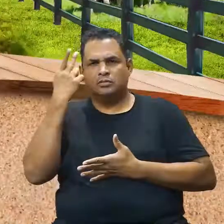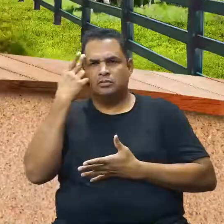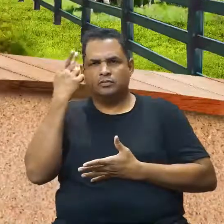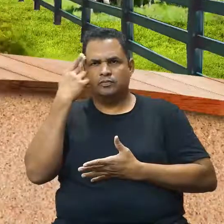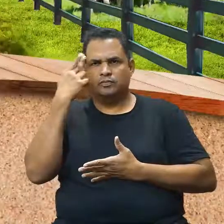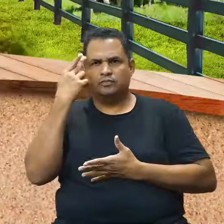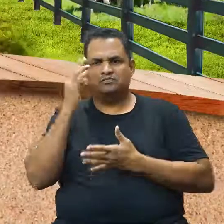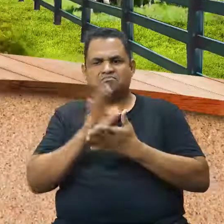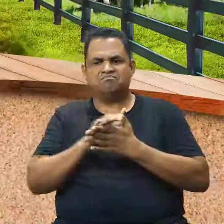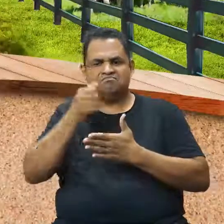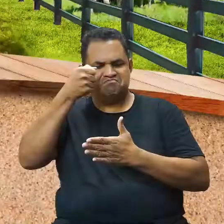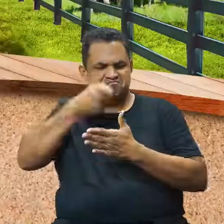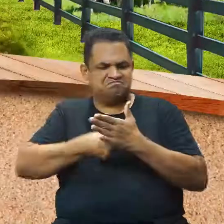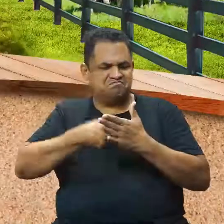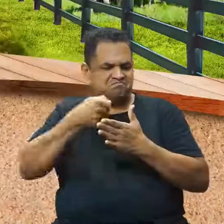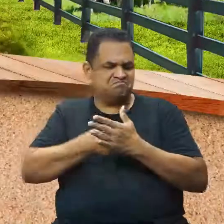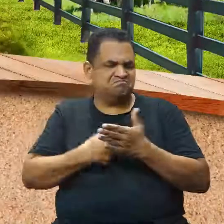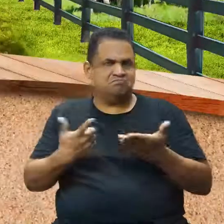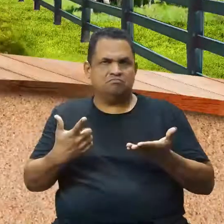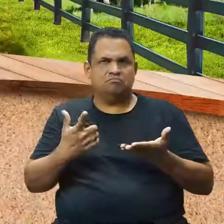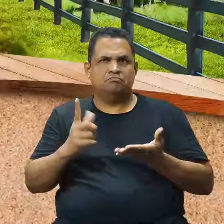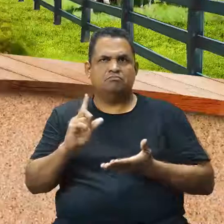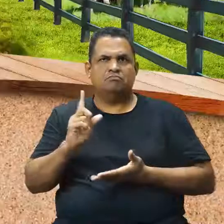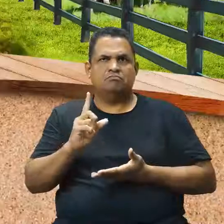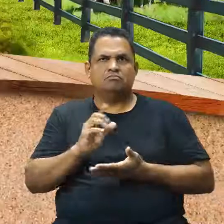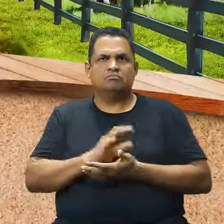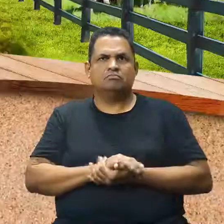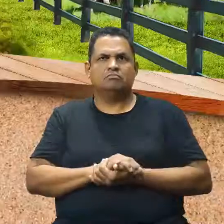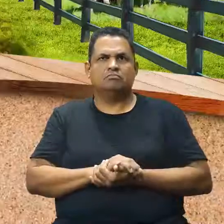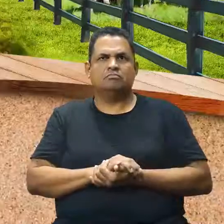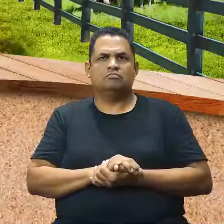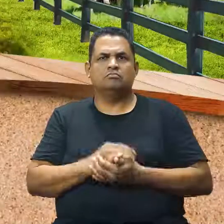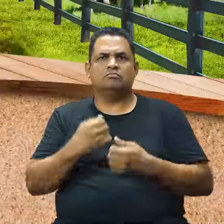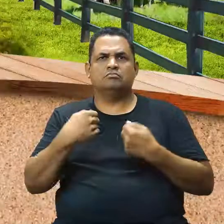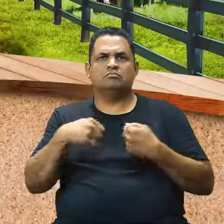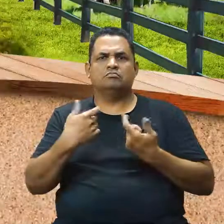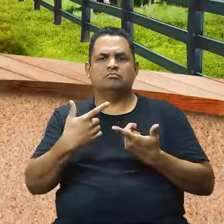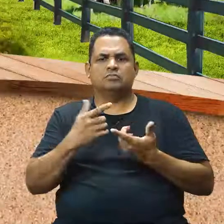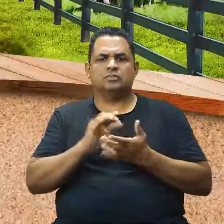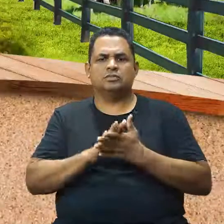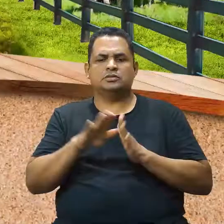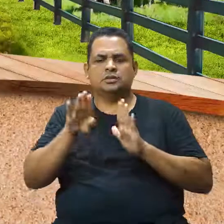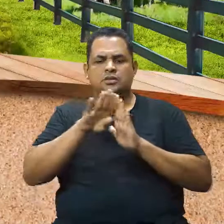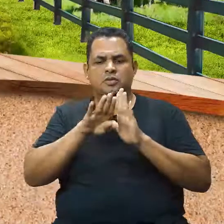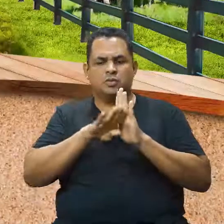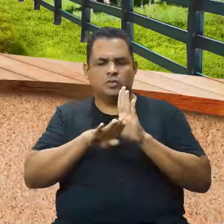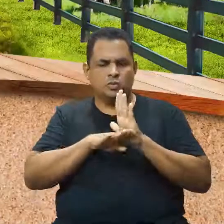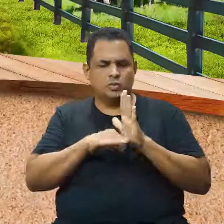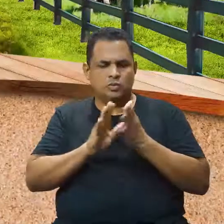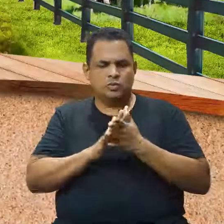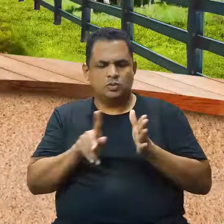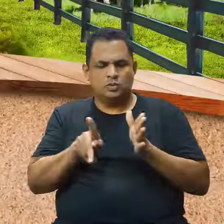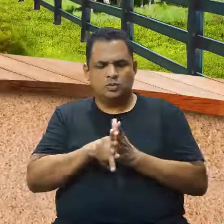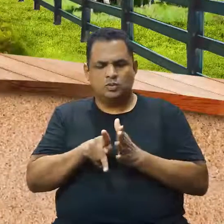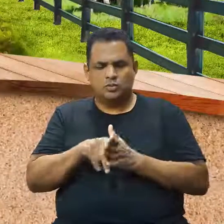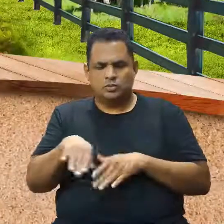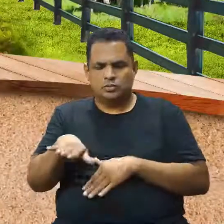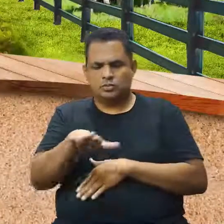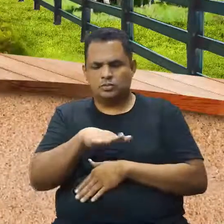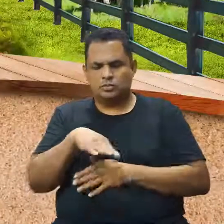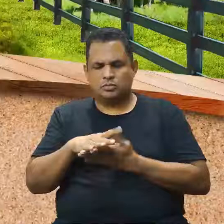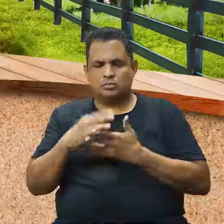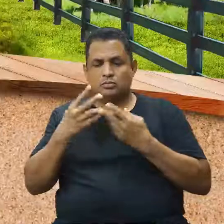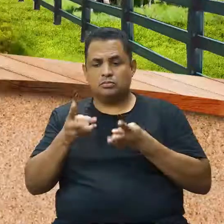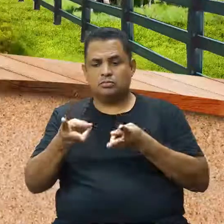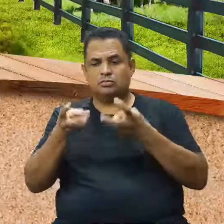natural obrigatório. E isso é feito um levantamento na área, na propriedade, para